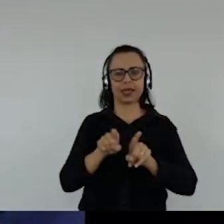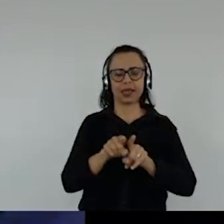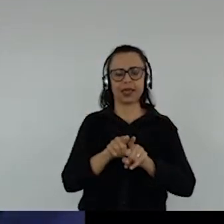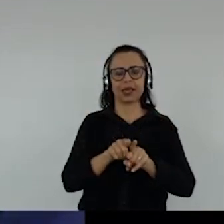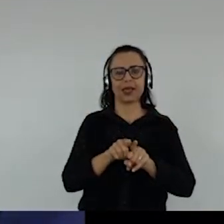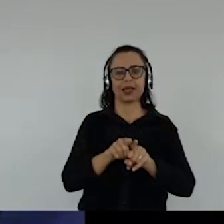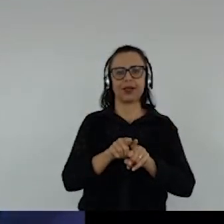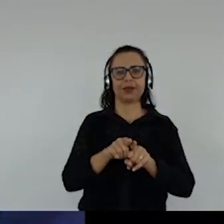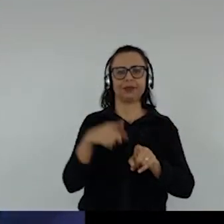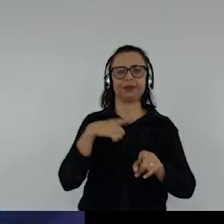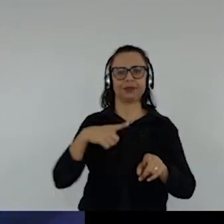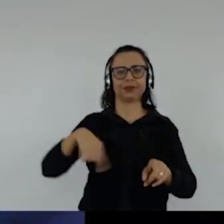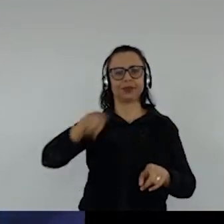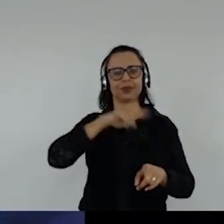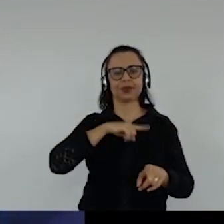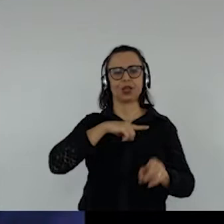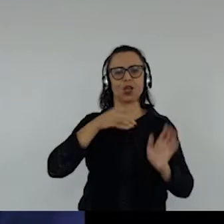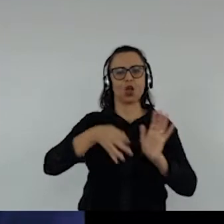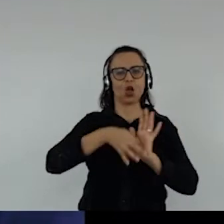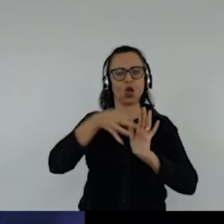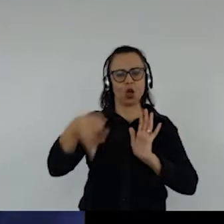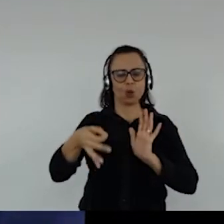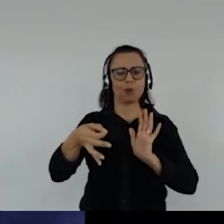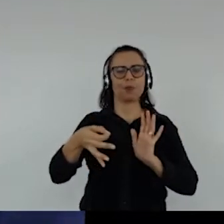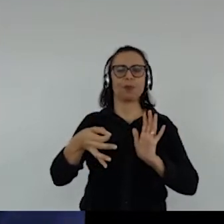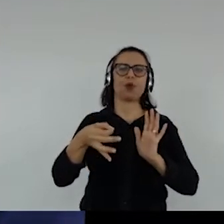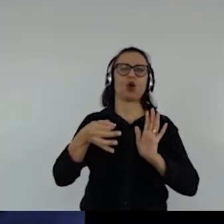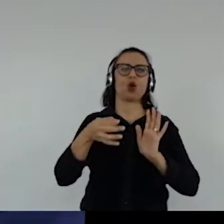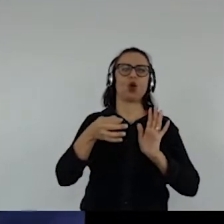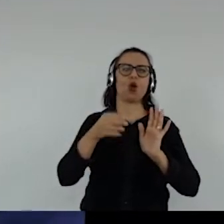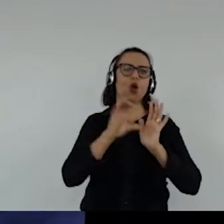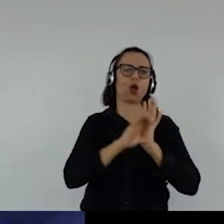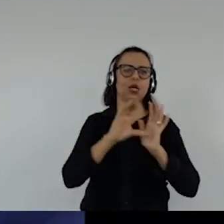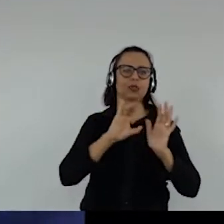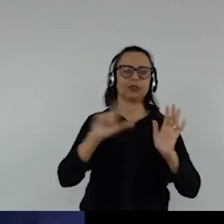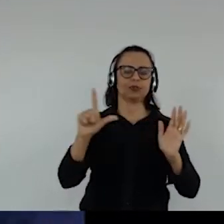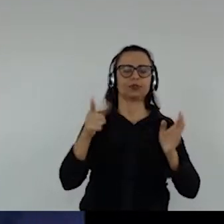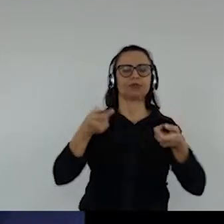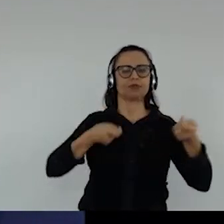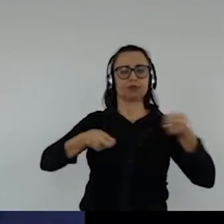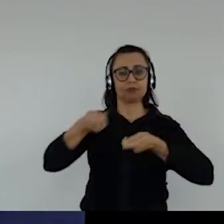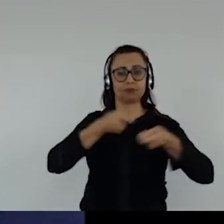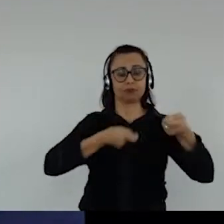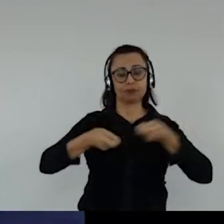solução recomendada no Código Civil, mas que o dever de renegociação já foi